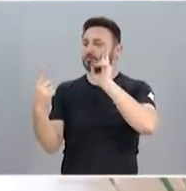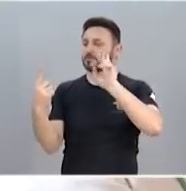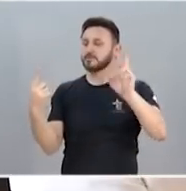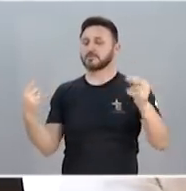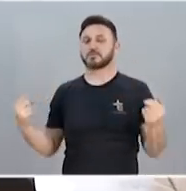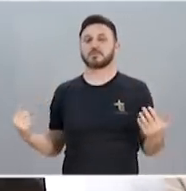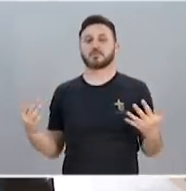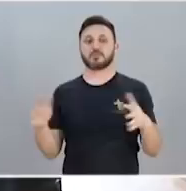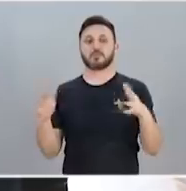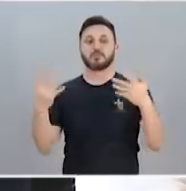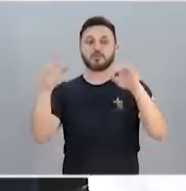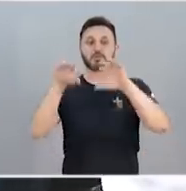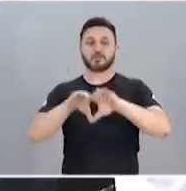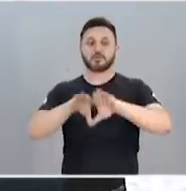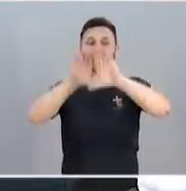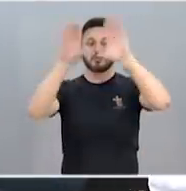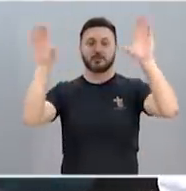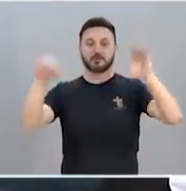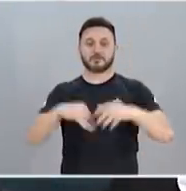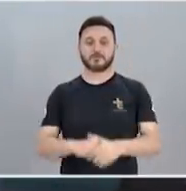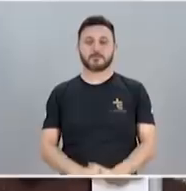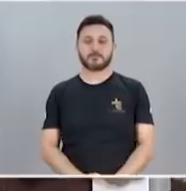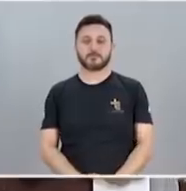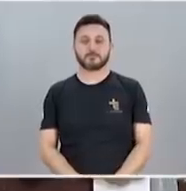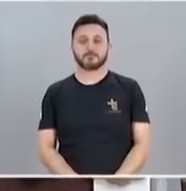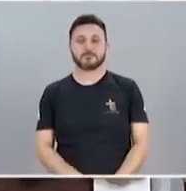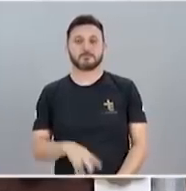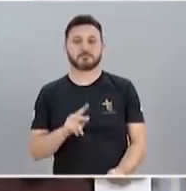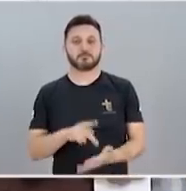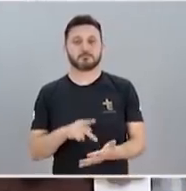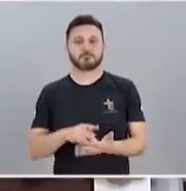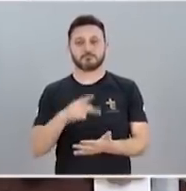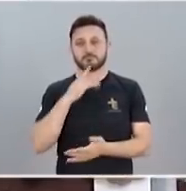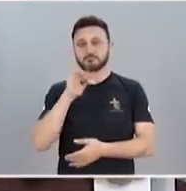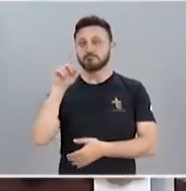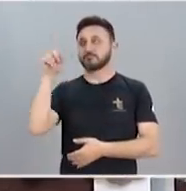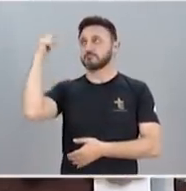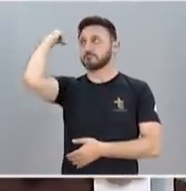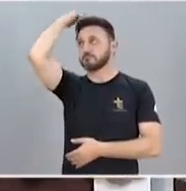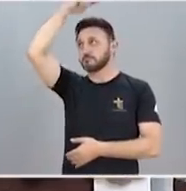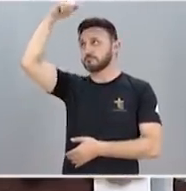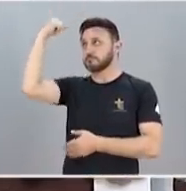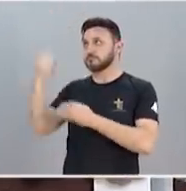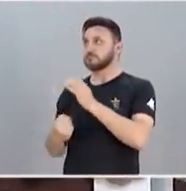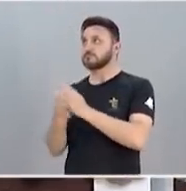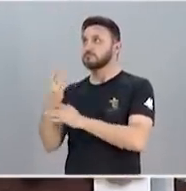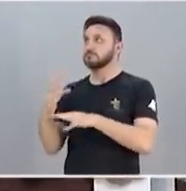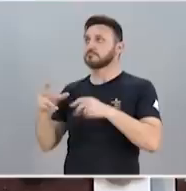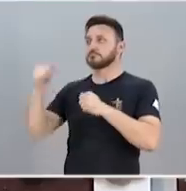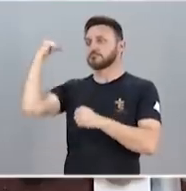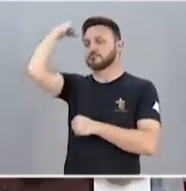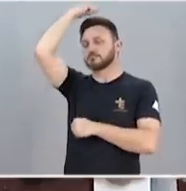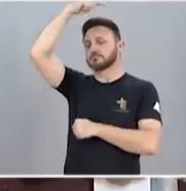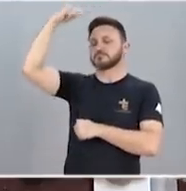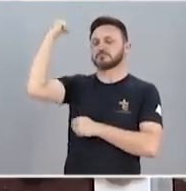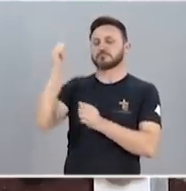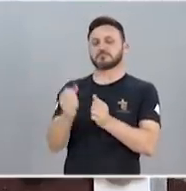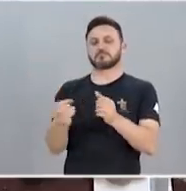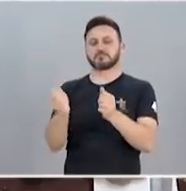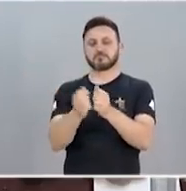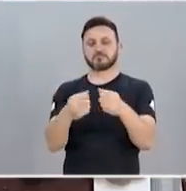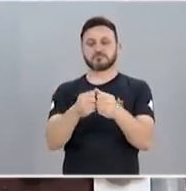em nome do Senhor. Hosana nas alturas. Na verdade, ó Pai, vós sois santo e fonte de toda a